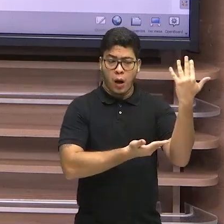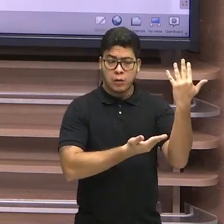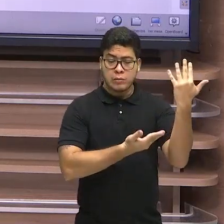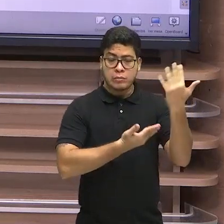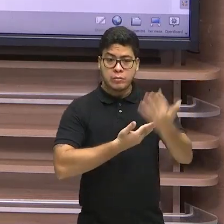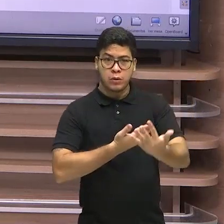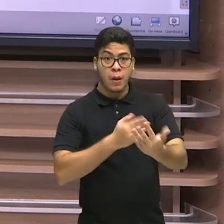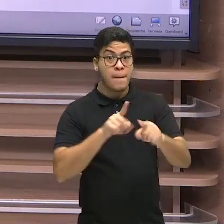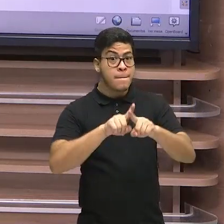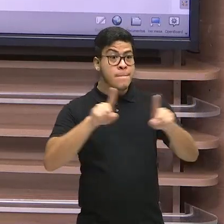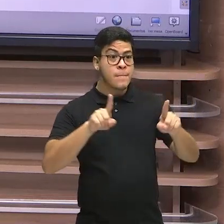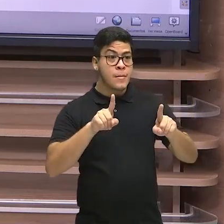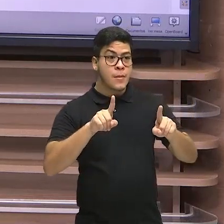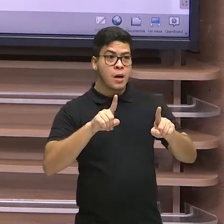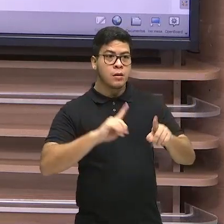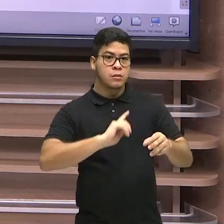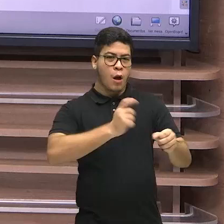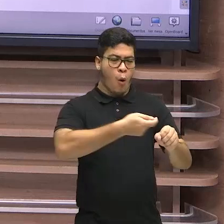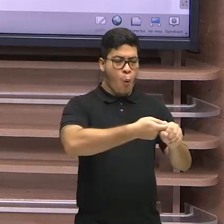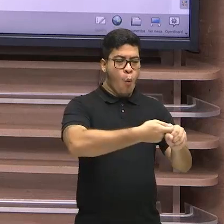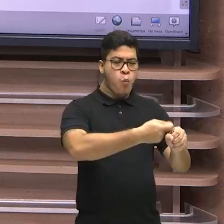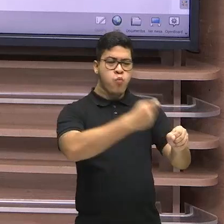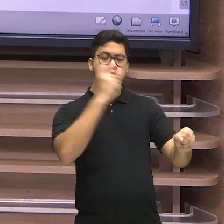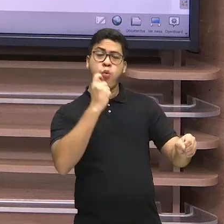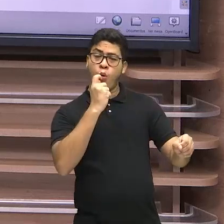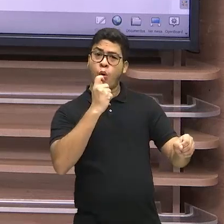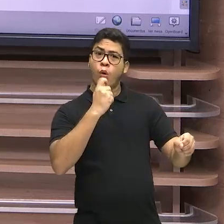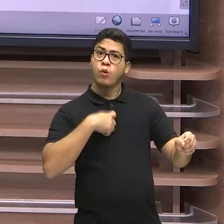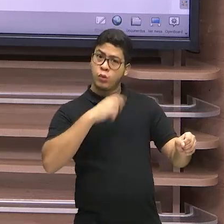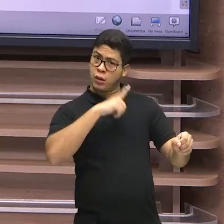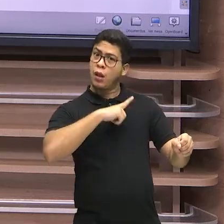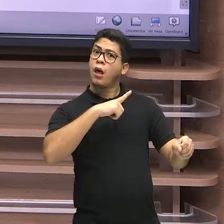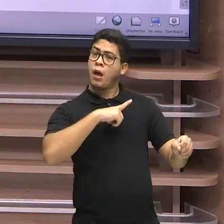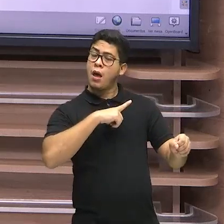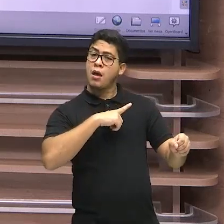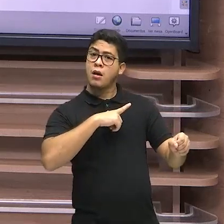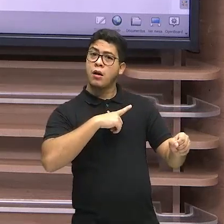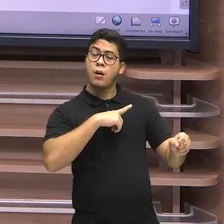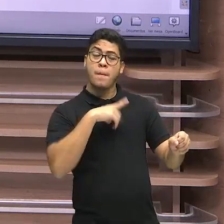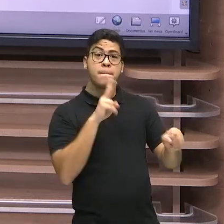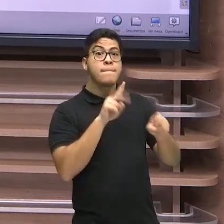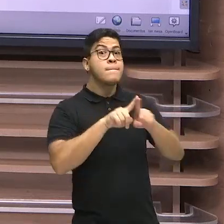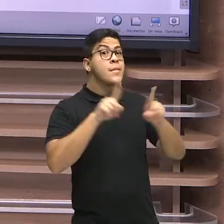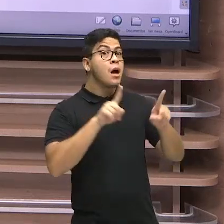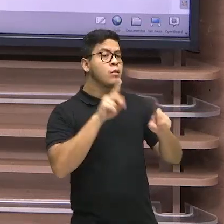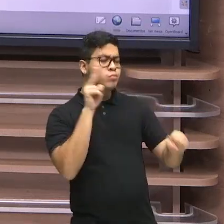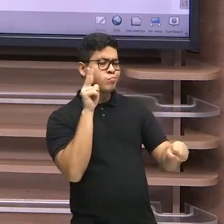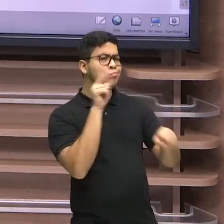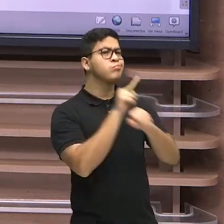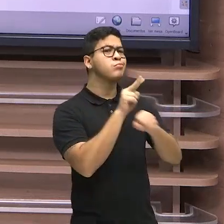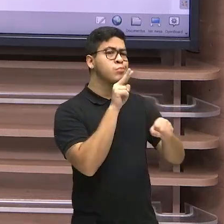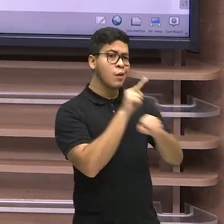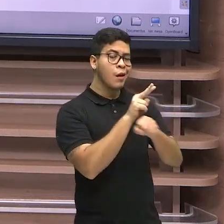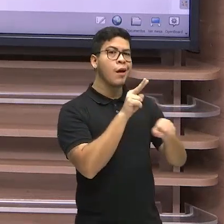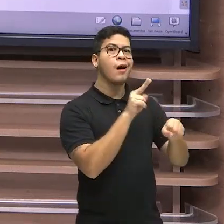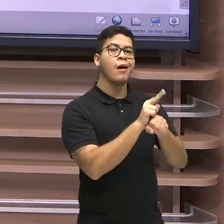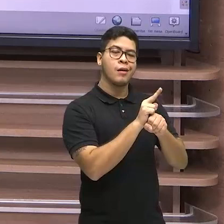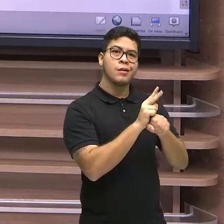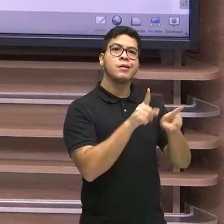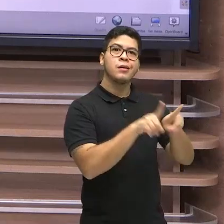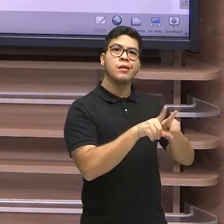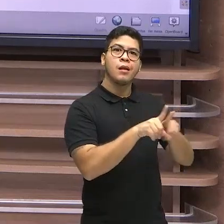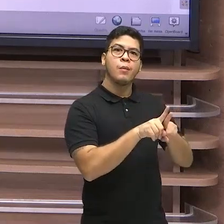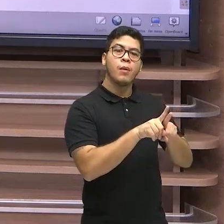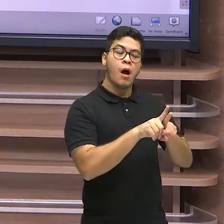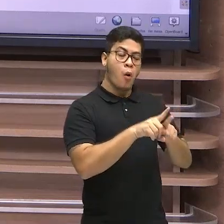dessa minha relação com a natureza, mas eu também protejo. É um manejo sustentável. Eu não